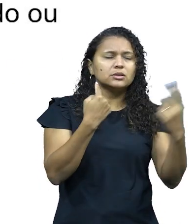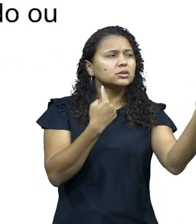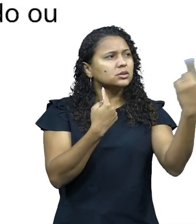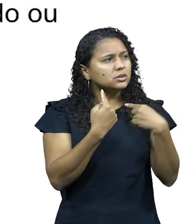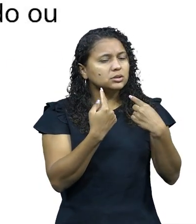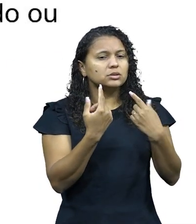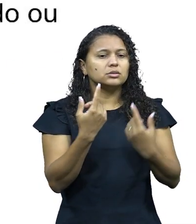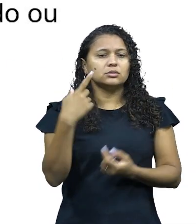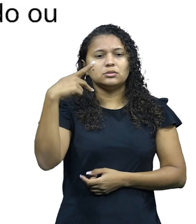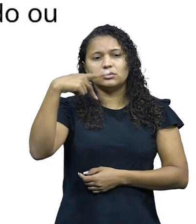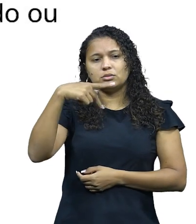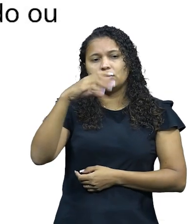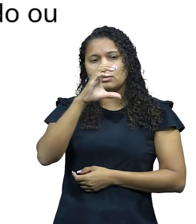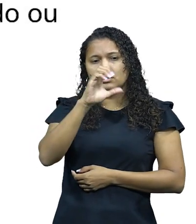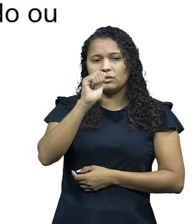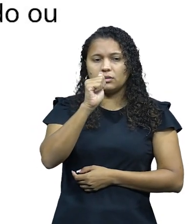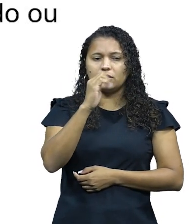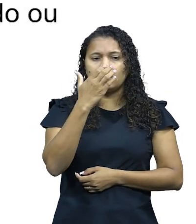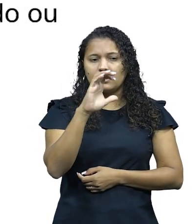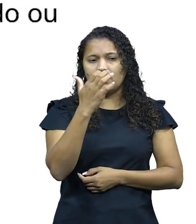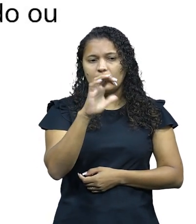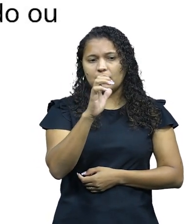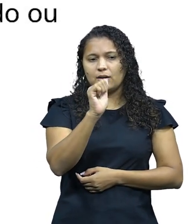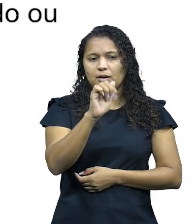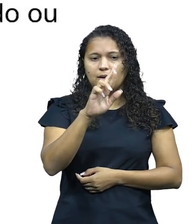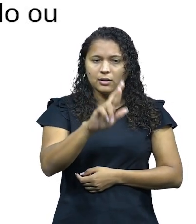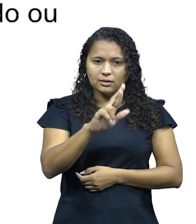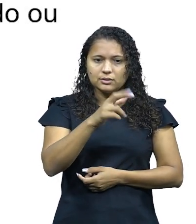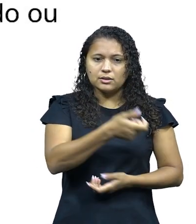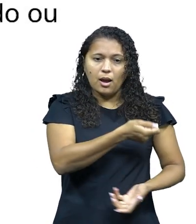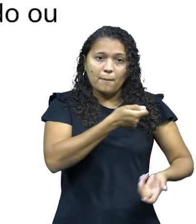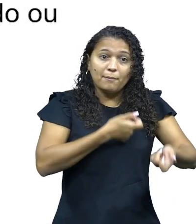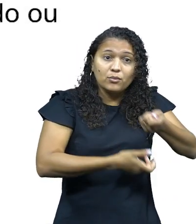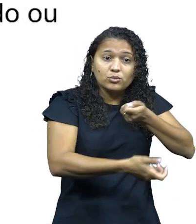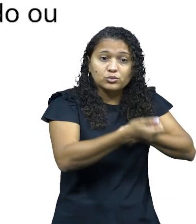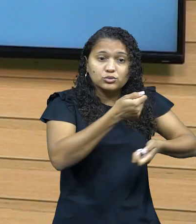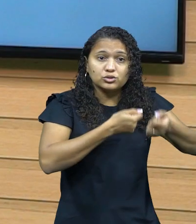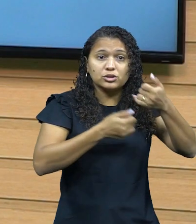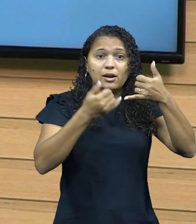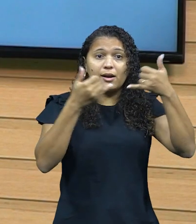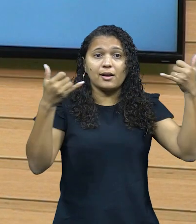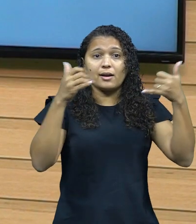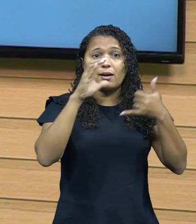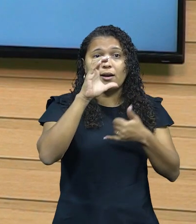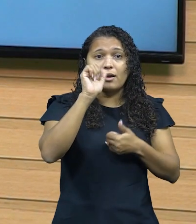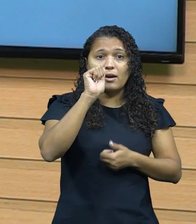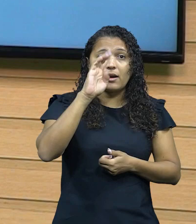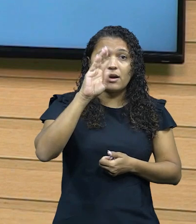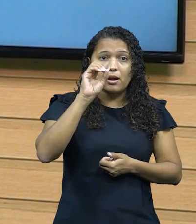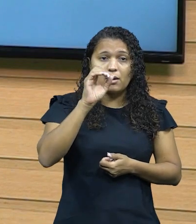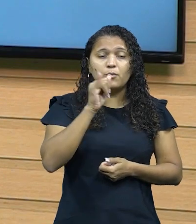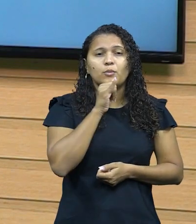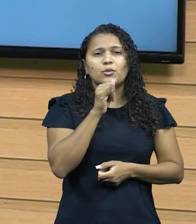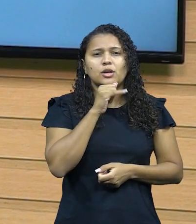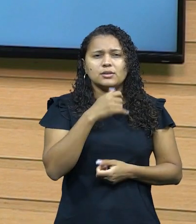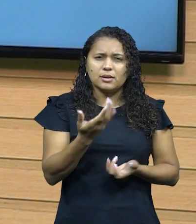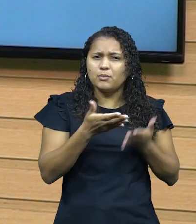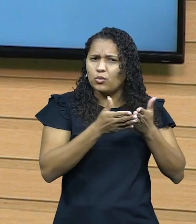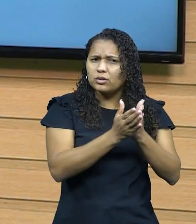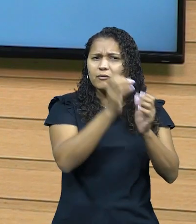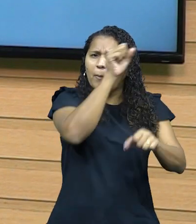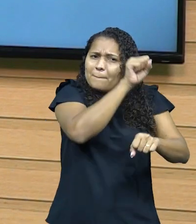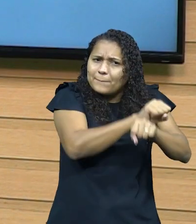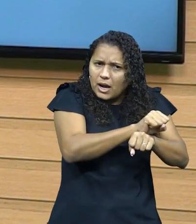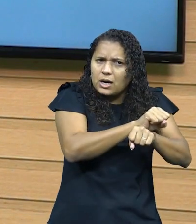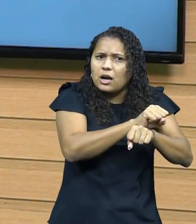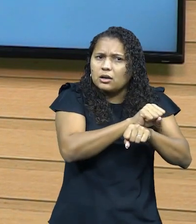Caçar significa puxar um cabo, né? Puxar um cabo. Quando o navio, por exemplo, está